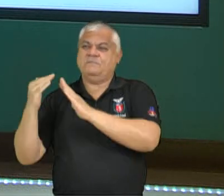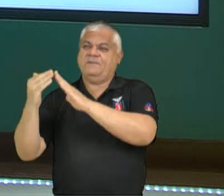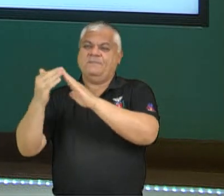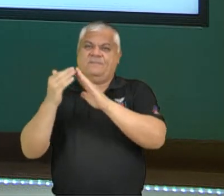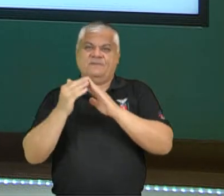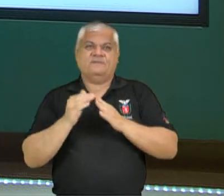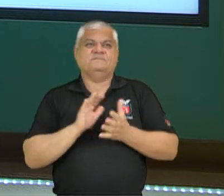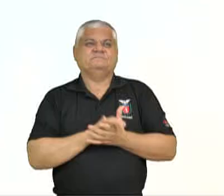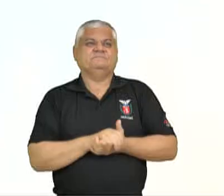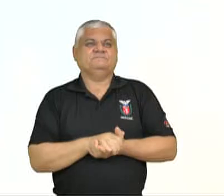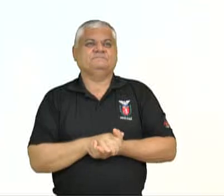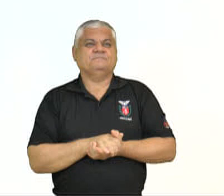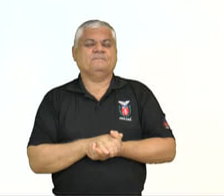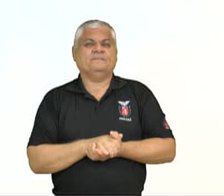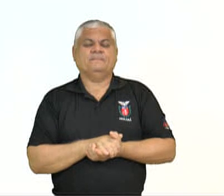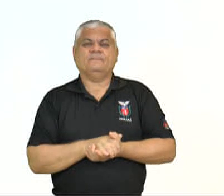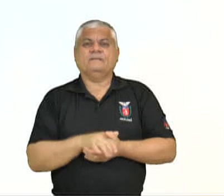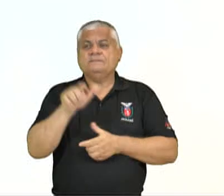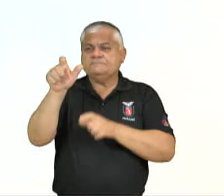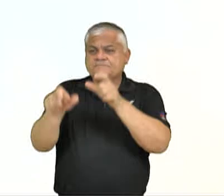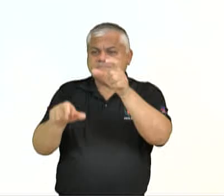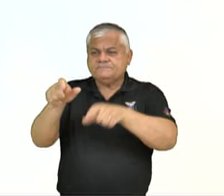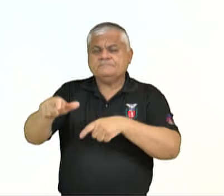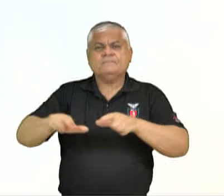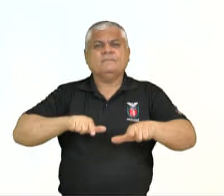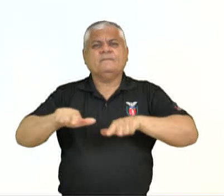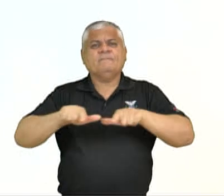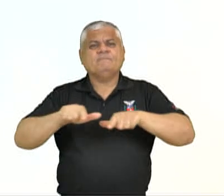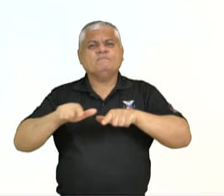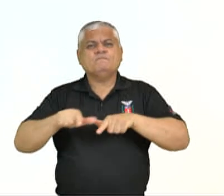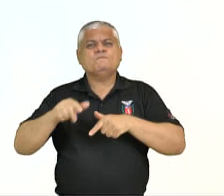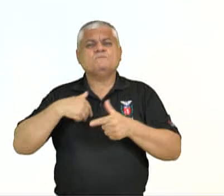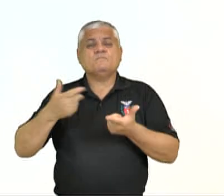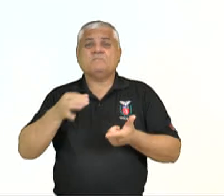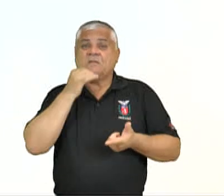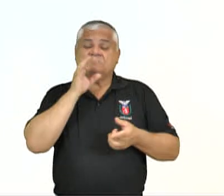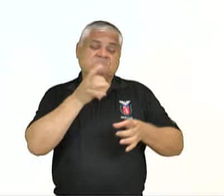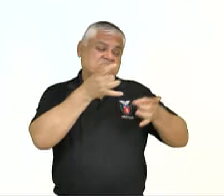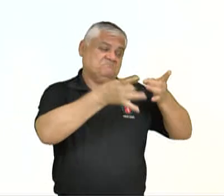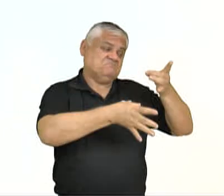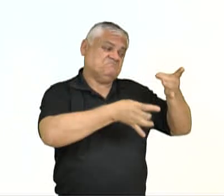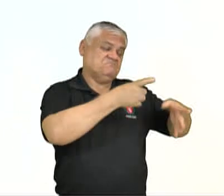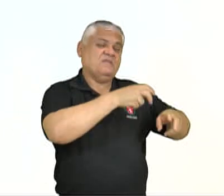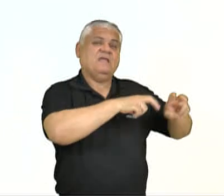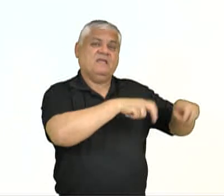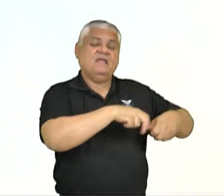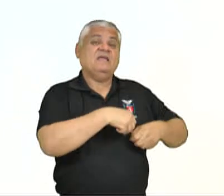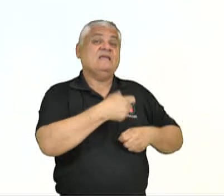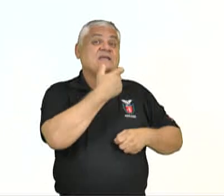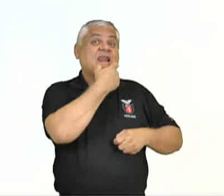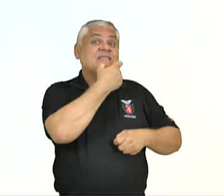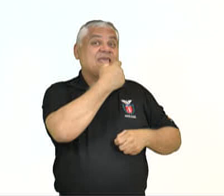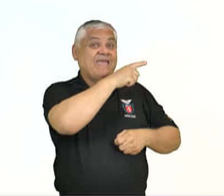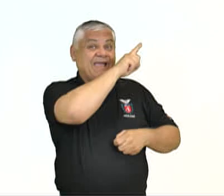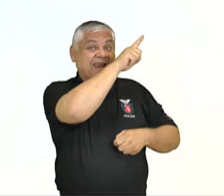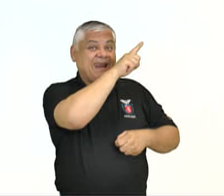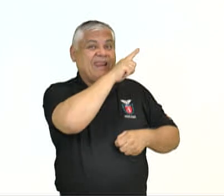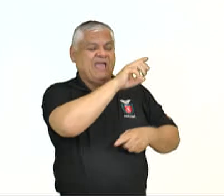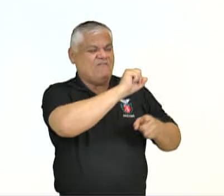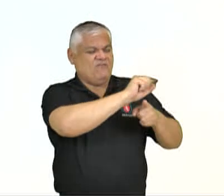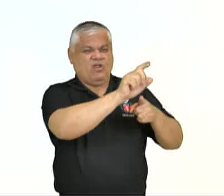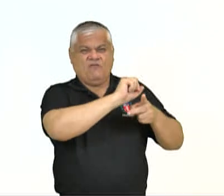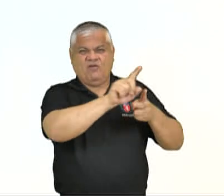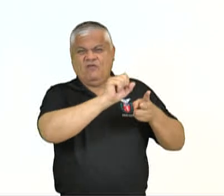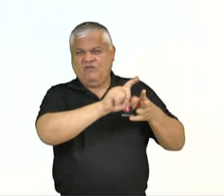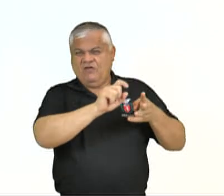década de 70. Né? E os trabalhadores, né, sendo expulsos de suas terras, lá na Inglaterra, pela lei de cercamentos,